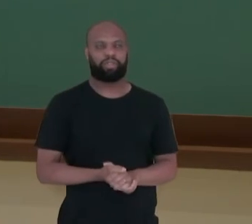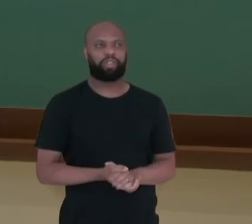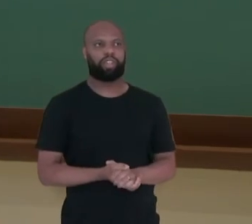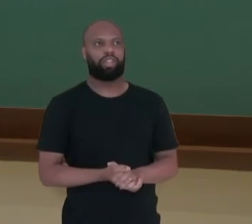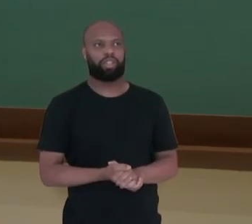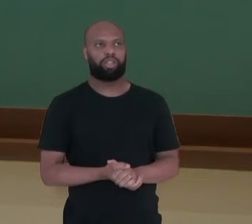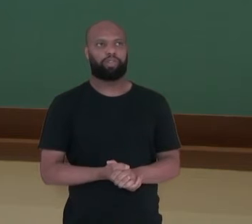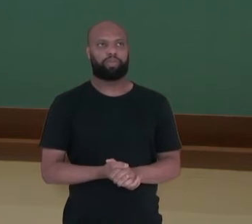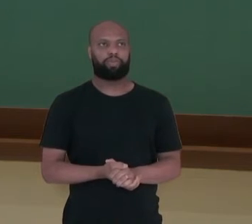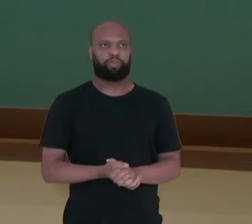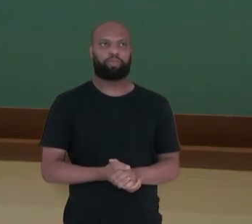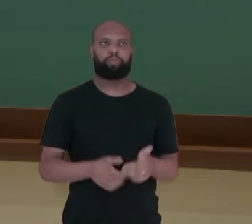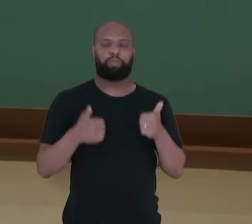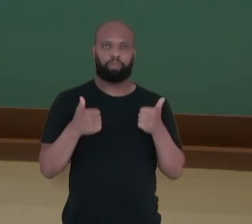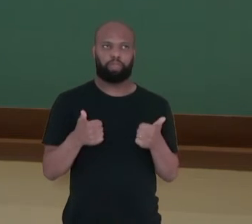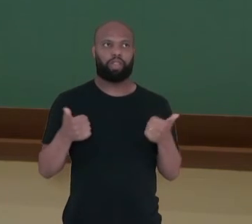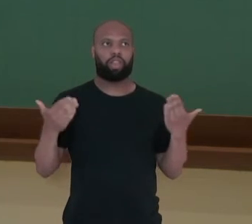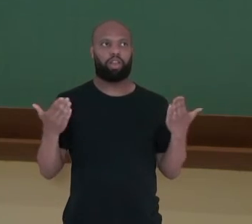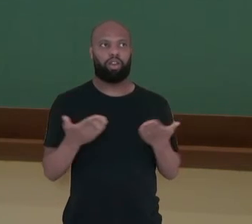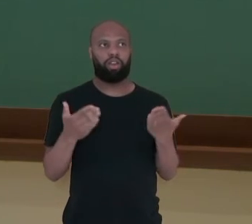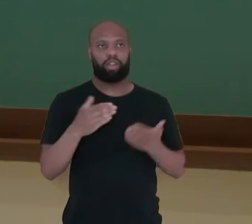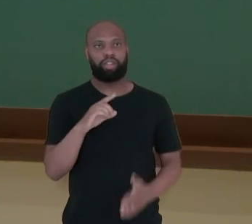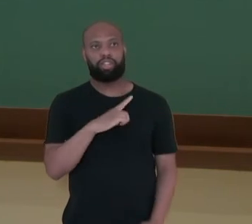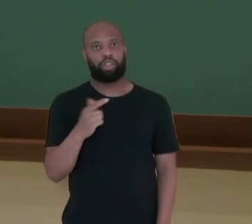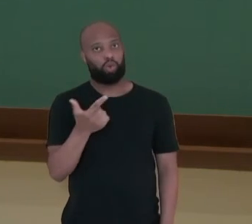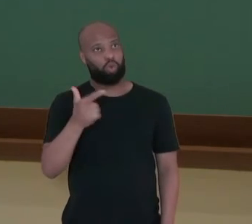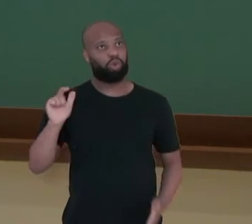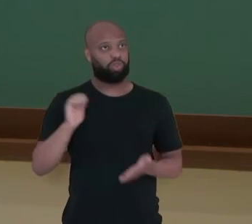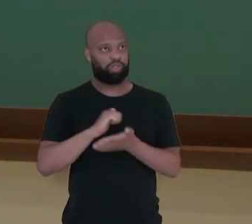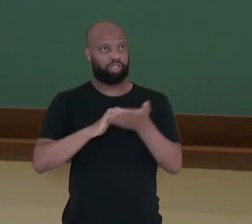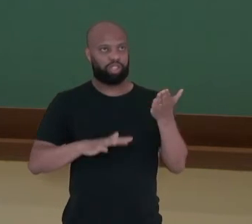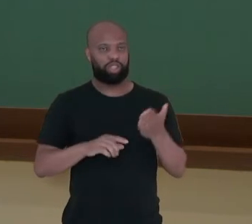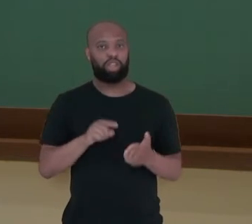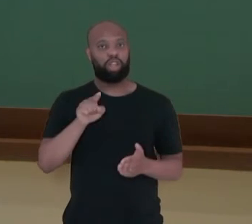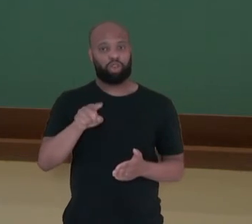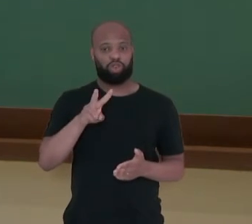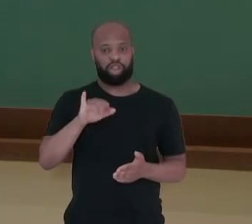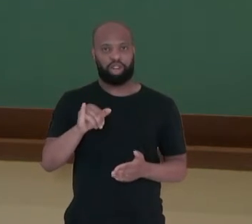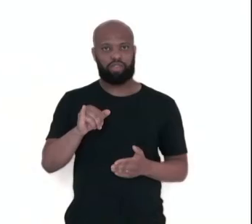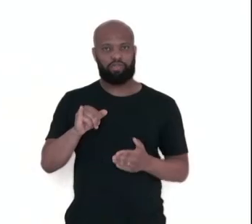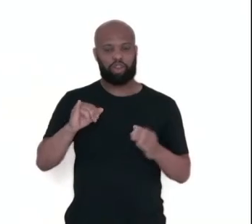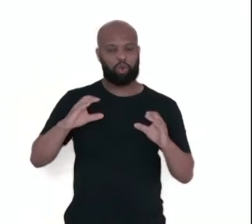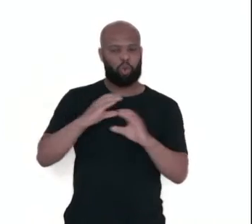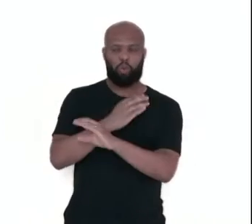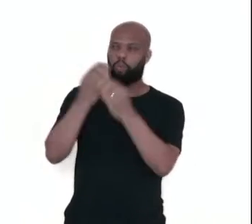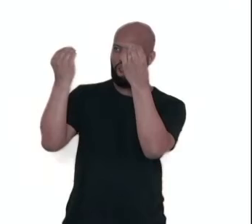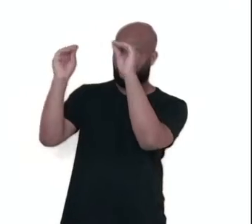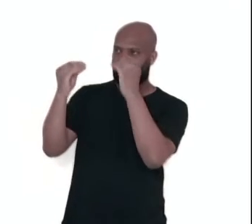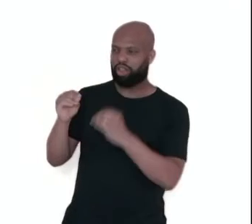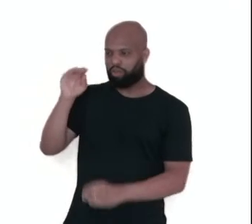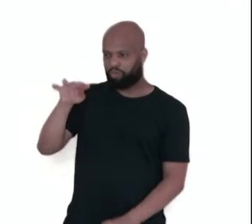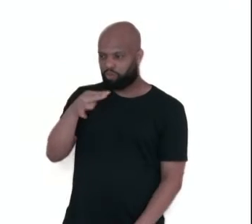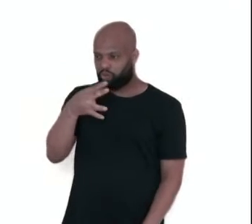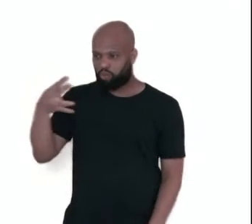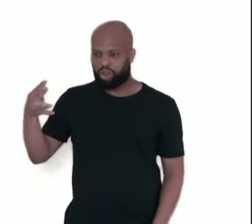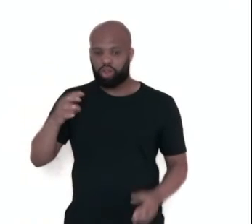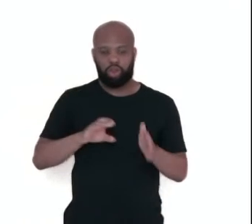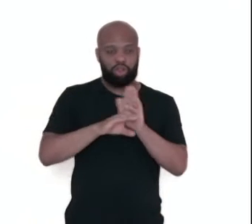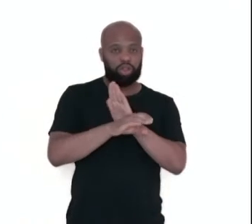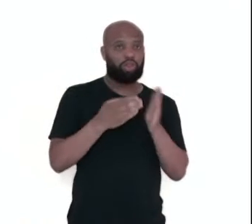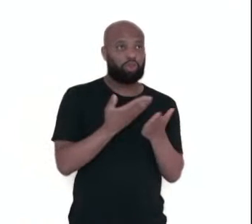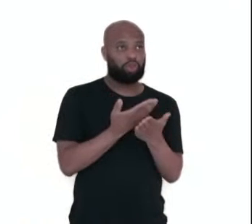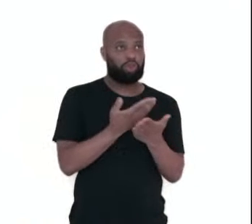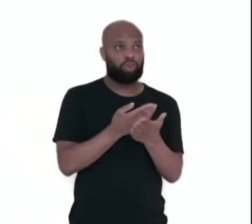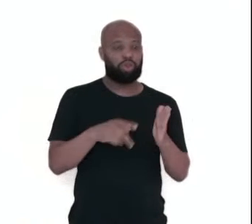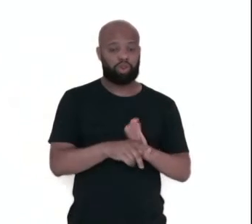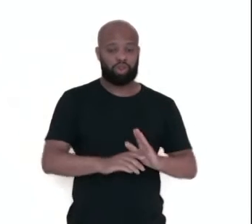ok? Beleza. 2. Complete o esquema no quadro a seguir sobre os conceitos estudados de uma